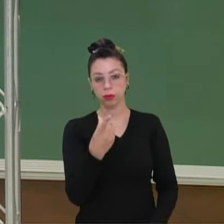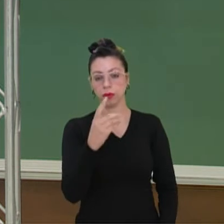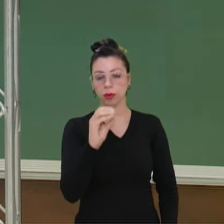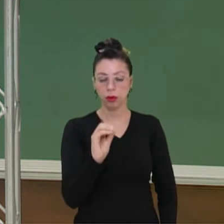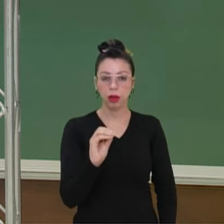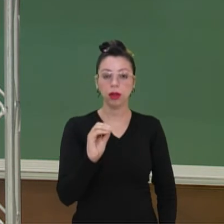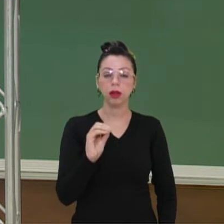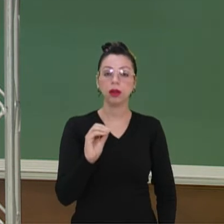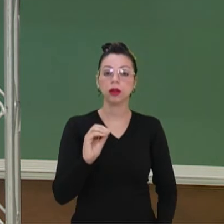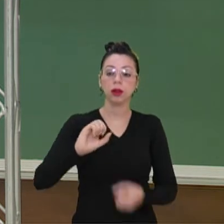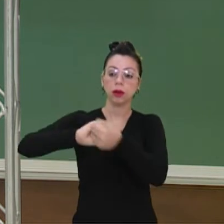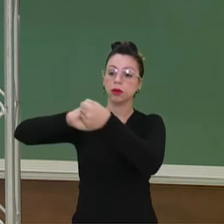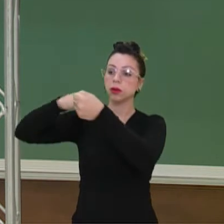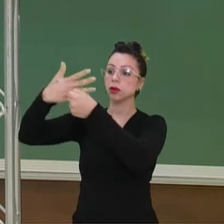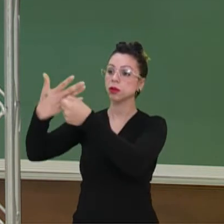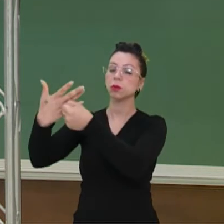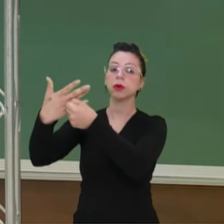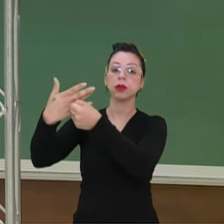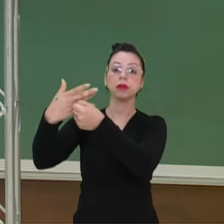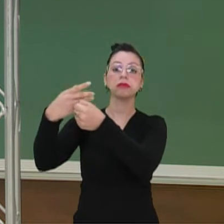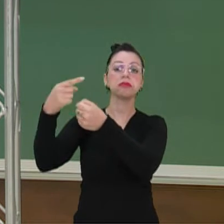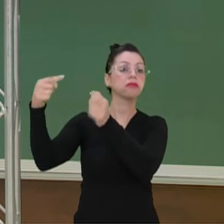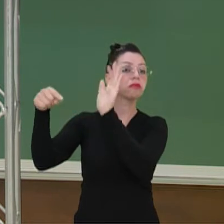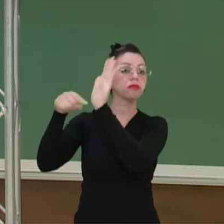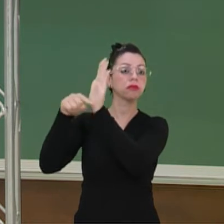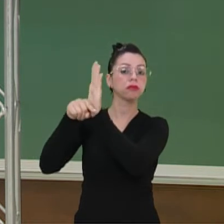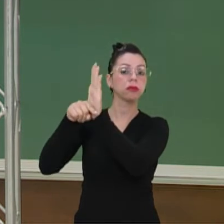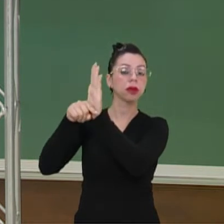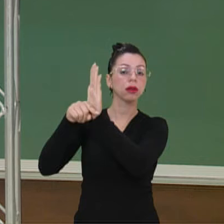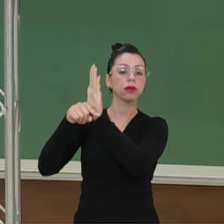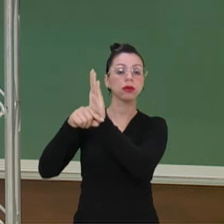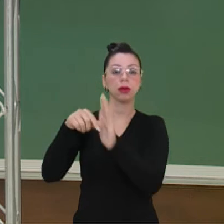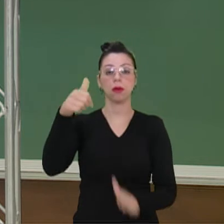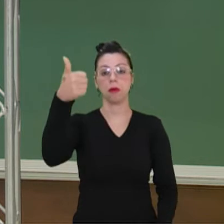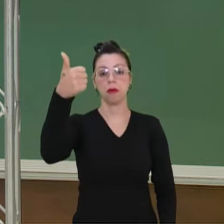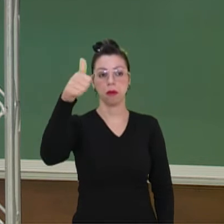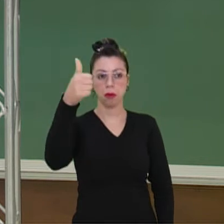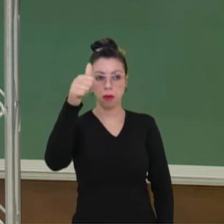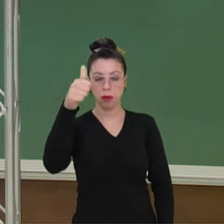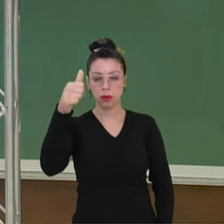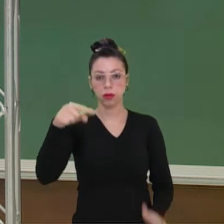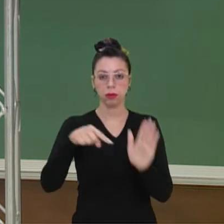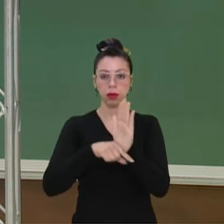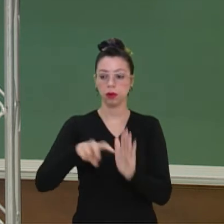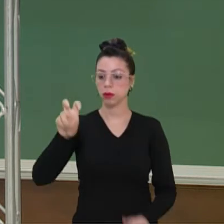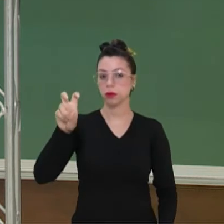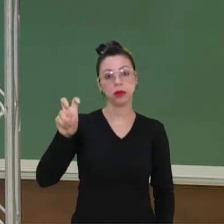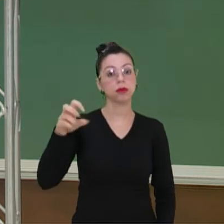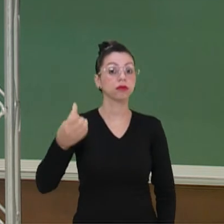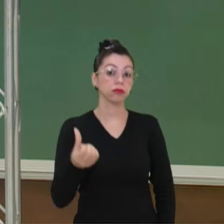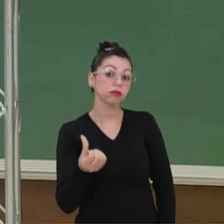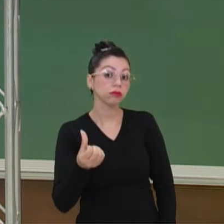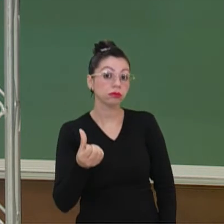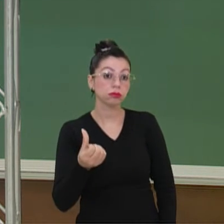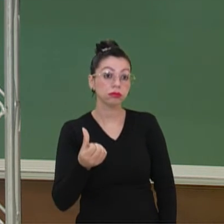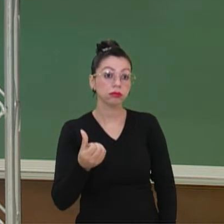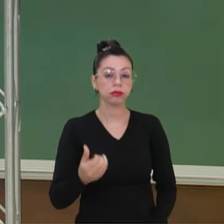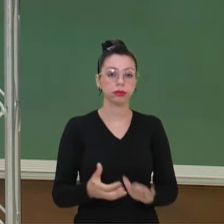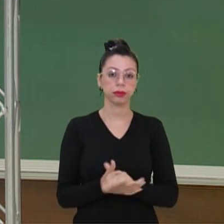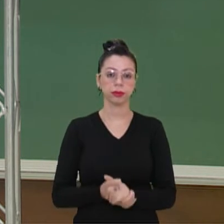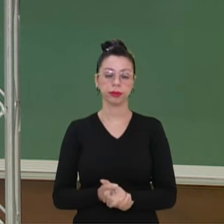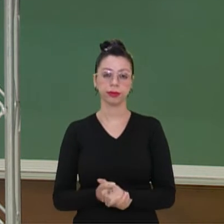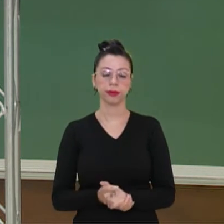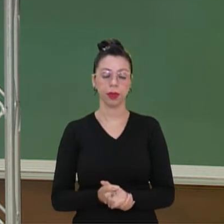os expoentes, meu querido. Ó, 11 menos 5, 6. Viu como fica fácil? E repete o restante. Ah, mas só tem um detalhe. Repare